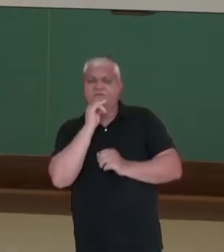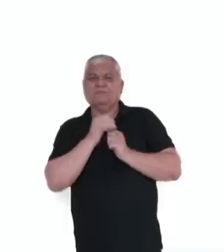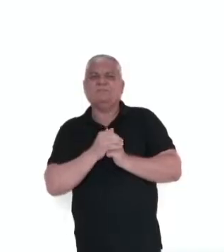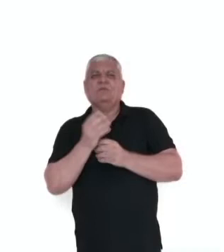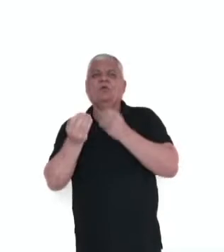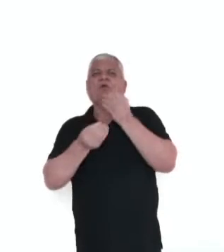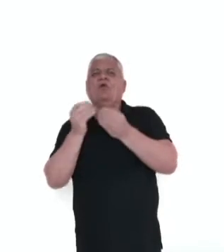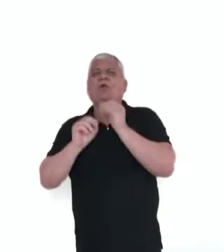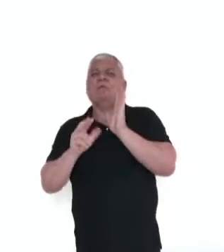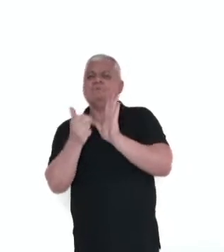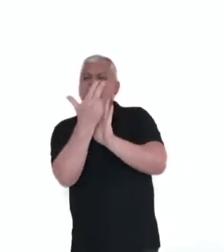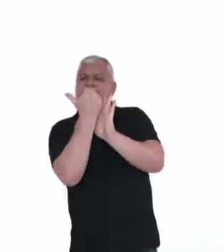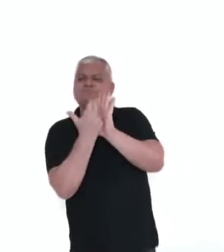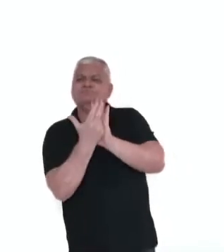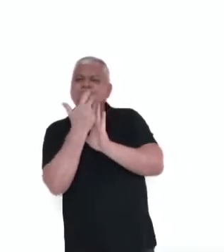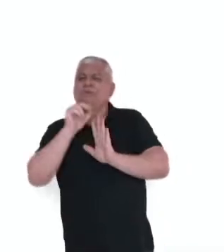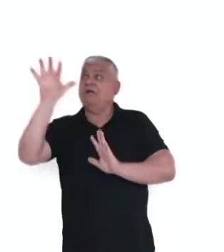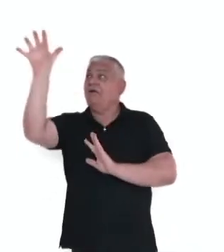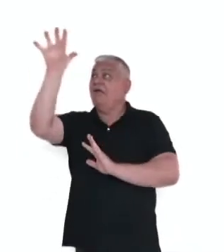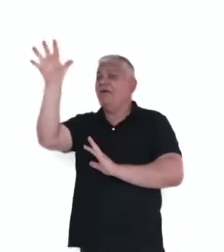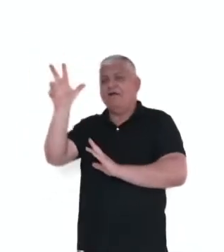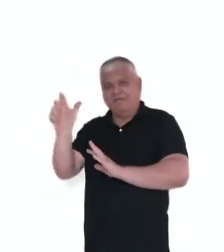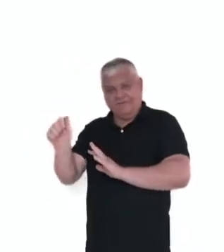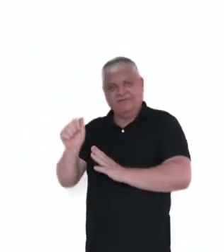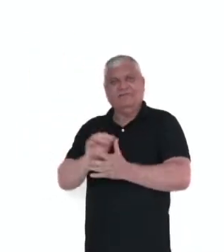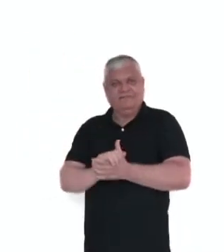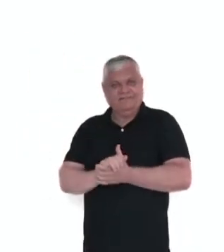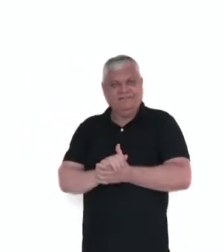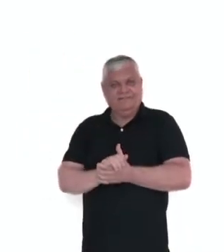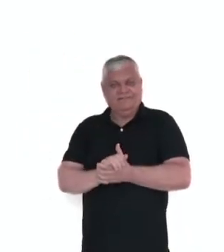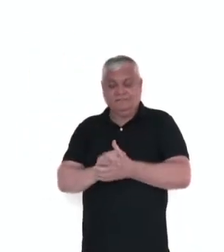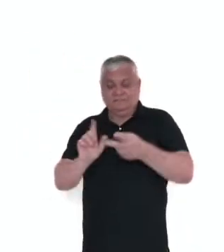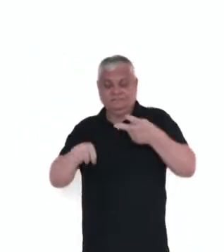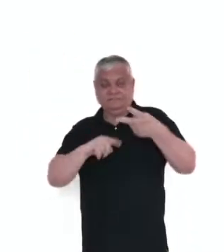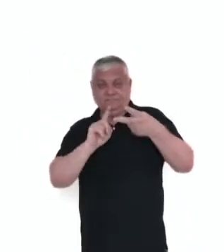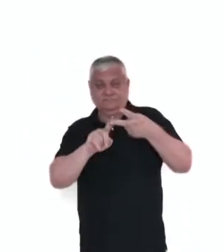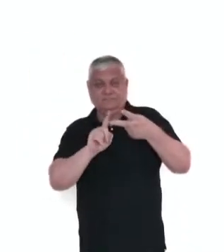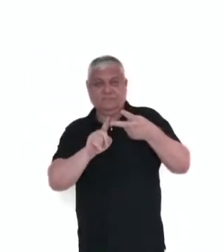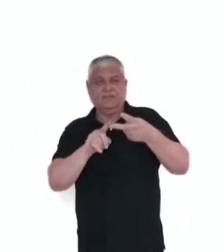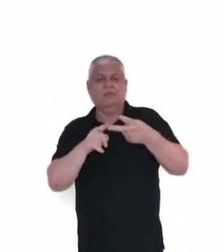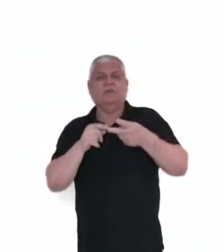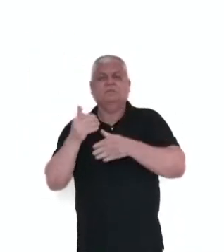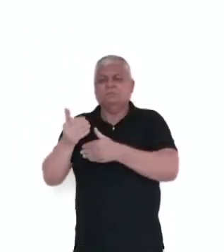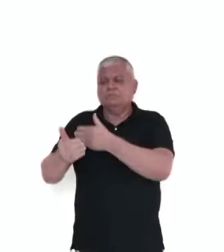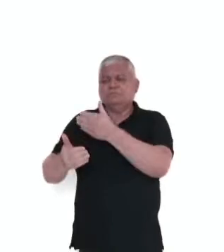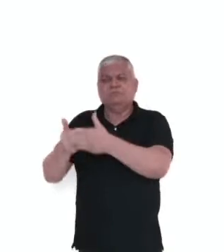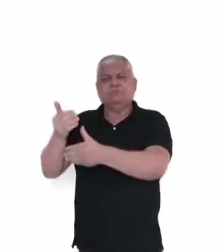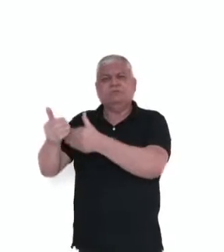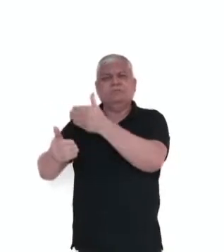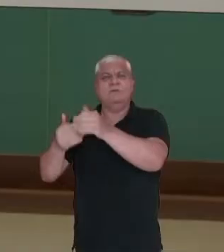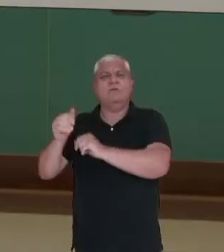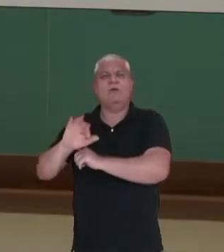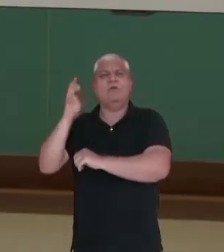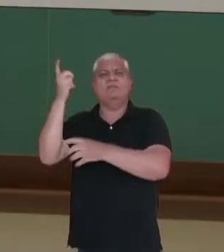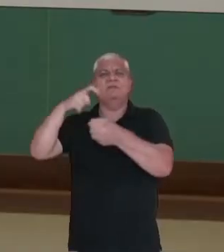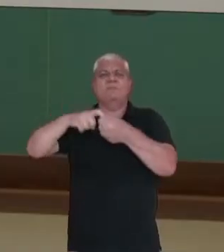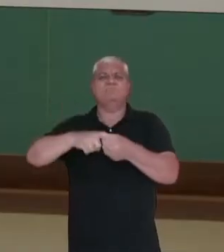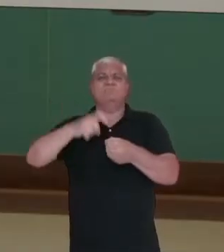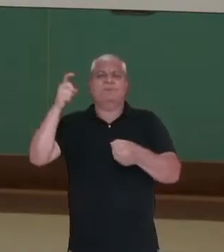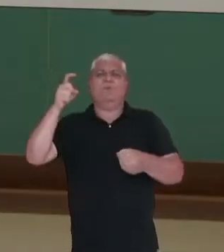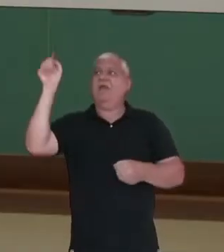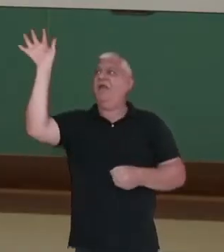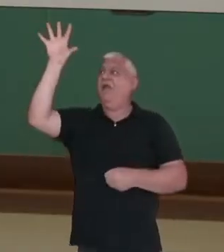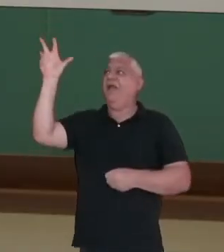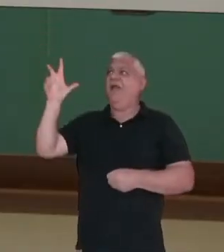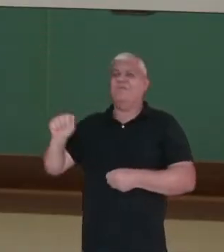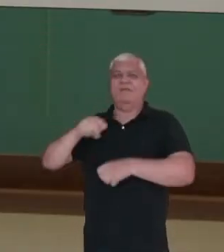o redesenho do continente africano? E também sabem explicar como foi esse processo, né, de independência de modo geral